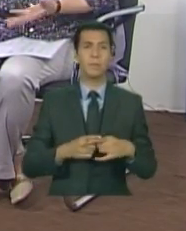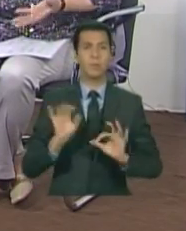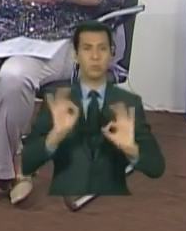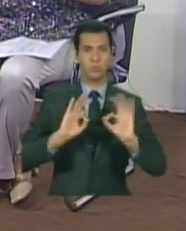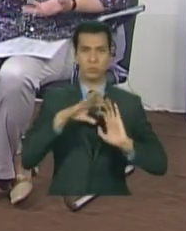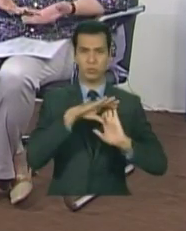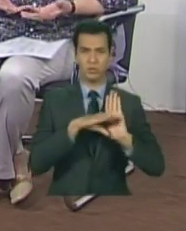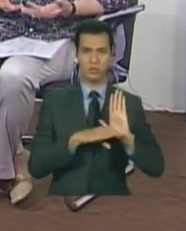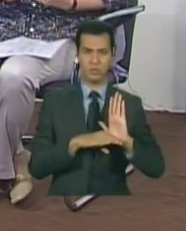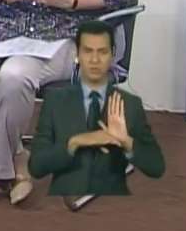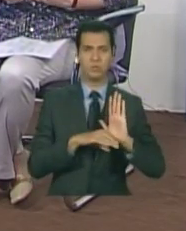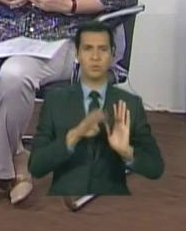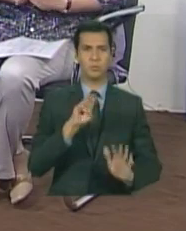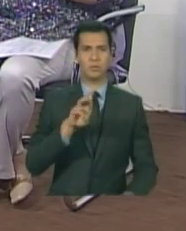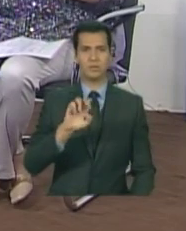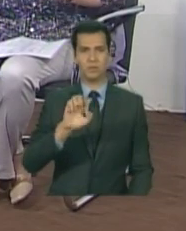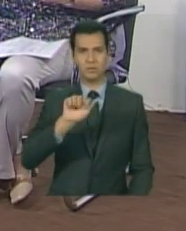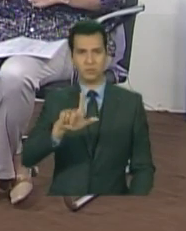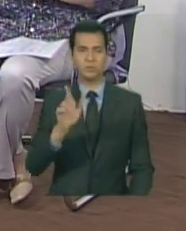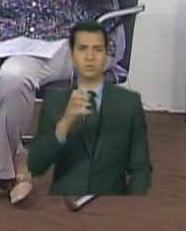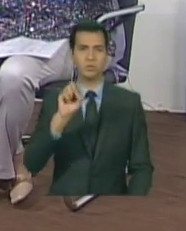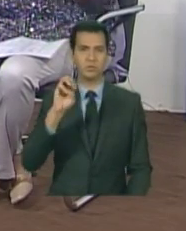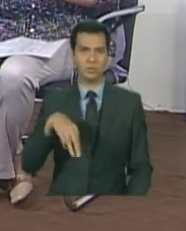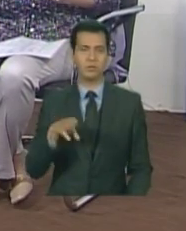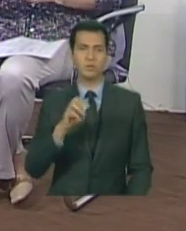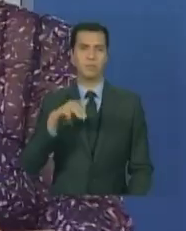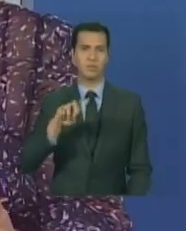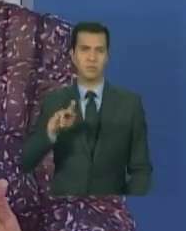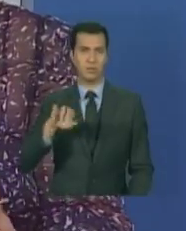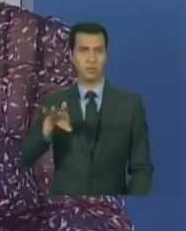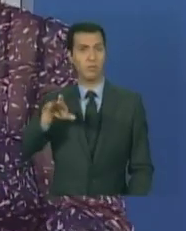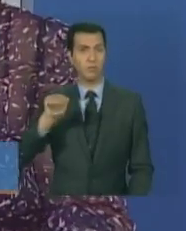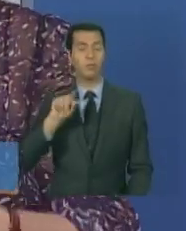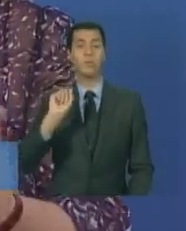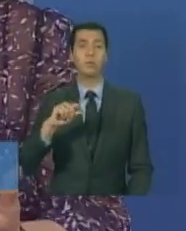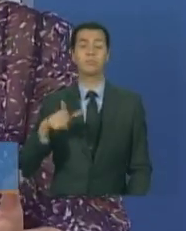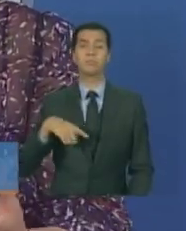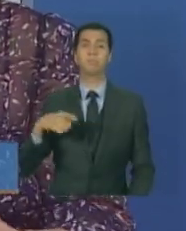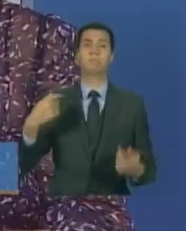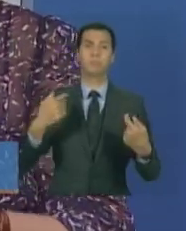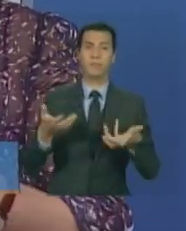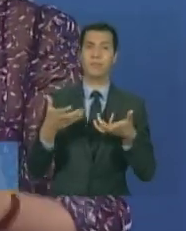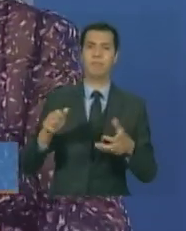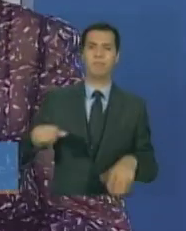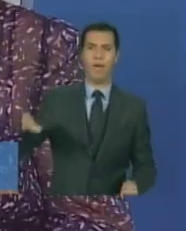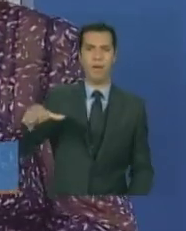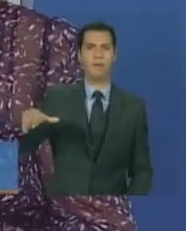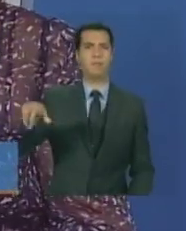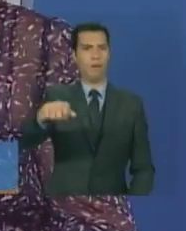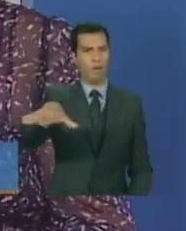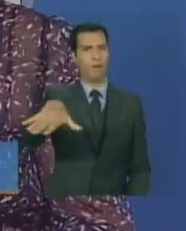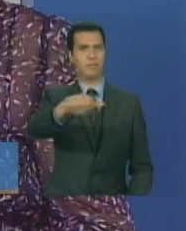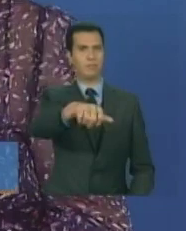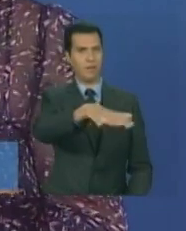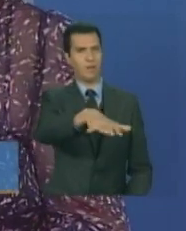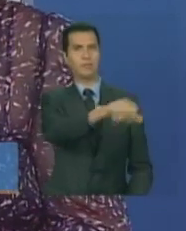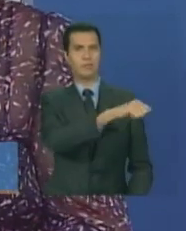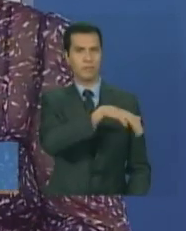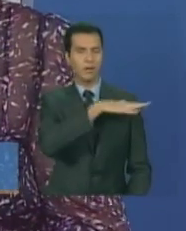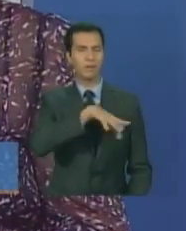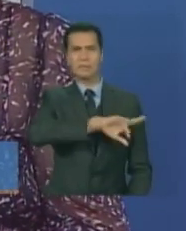né, e a assistência social, ela sempre foi uma política, né, que buscou e que sempre teve muito forte